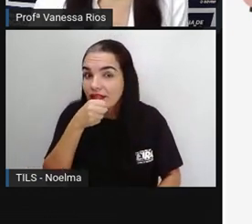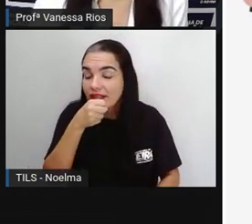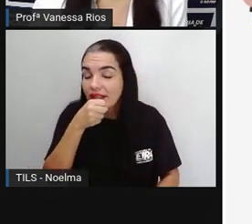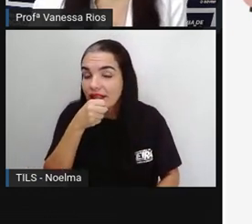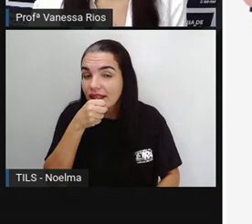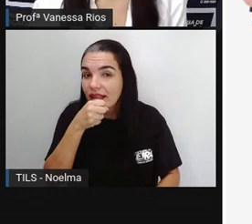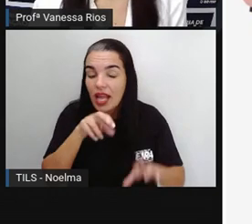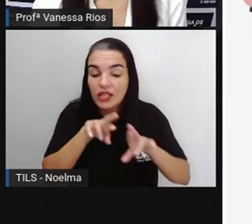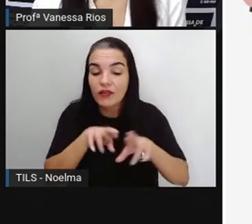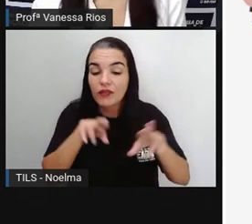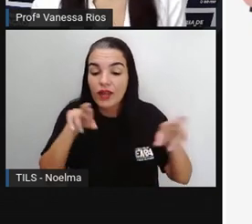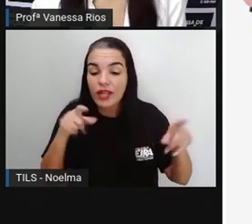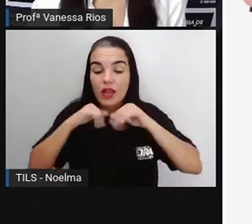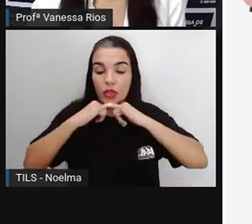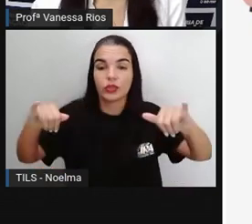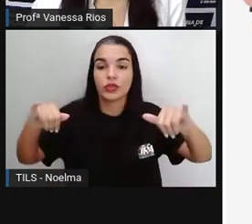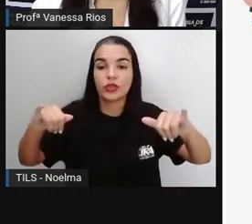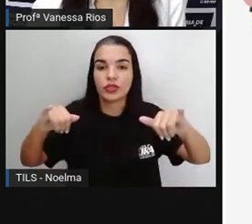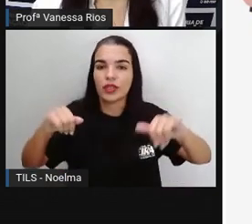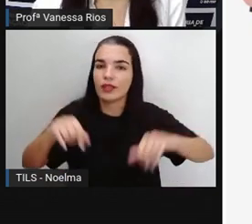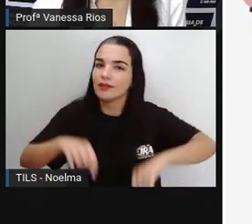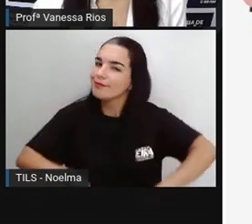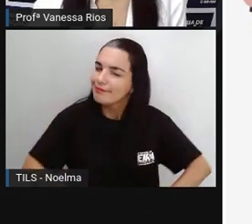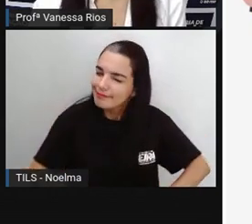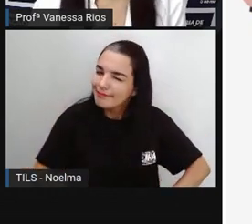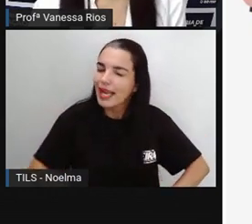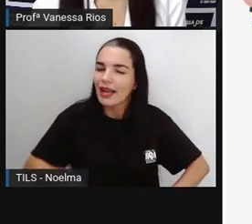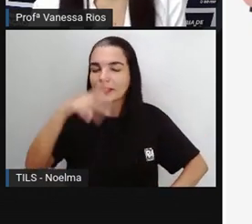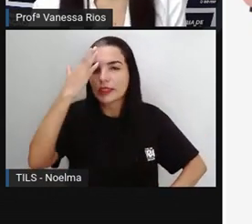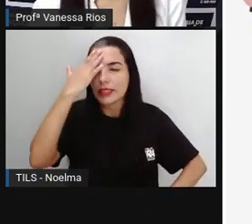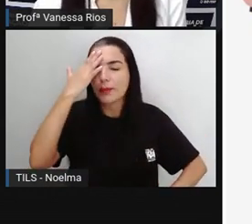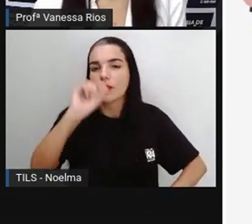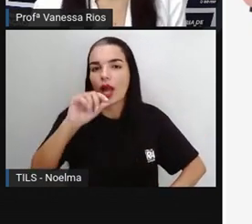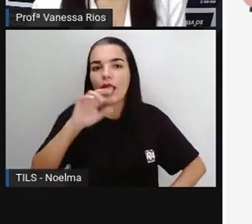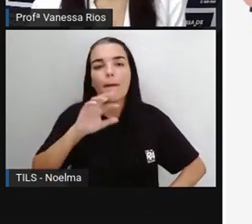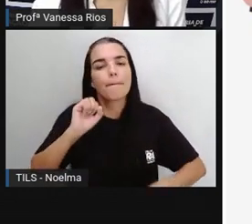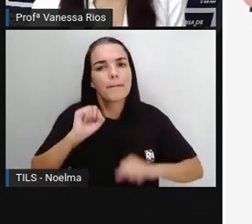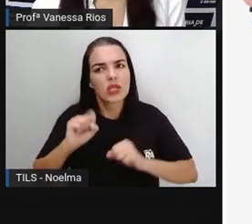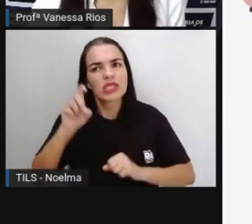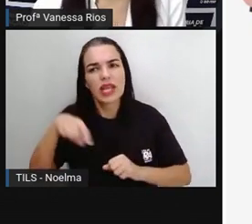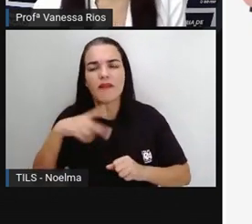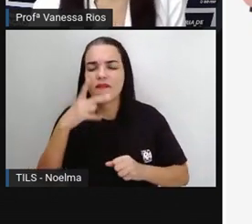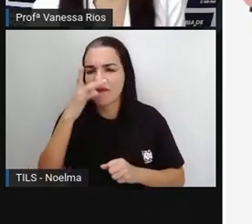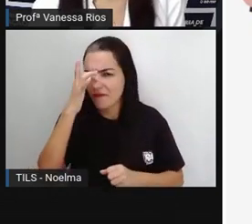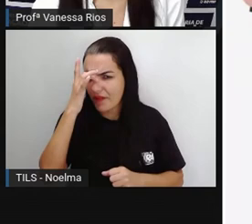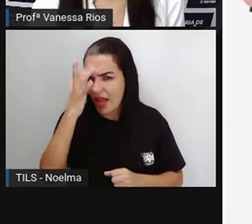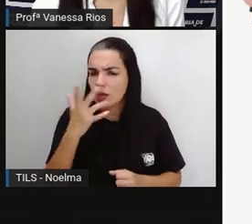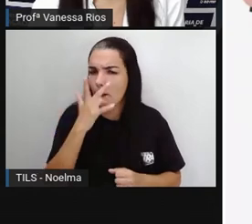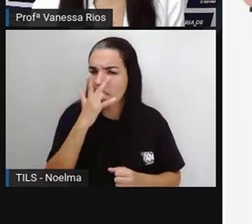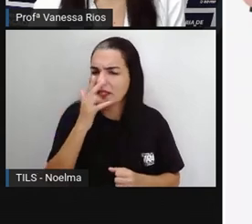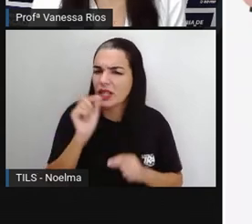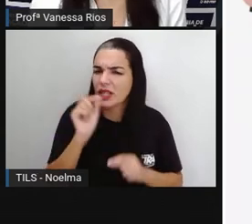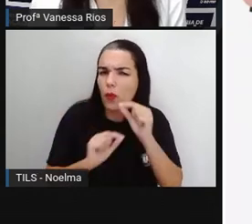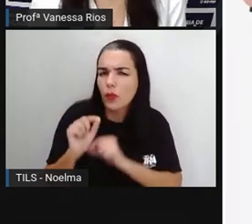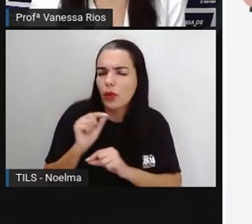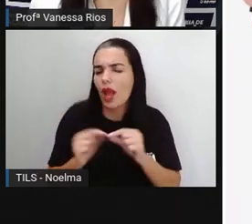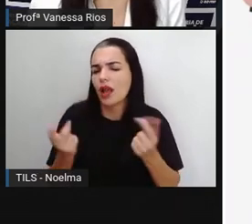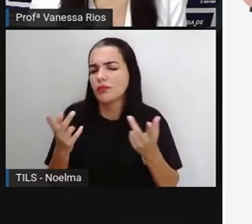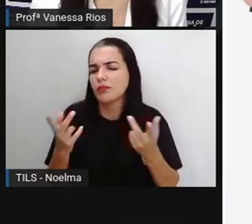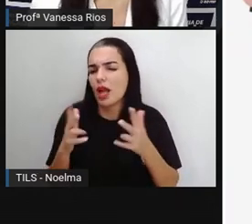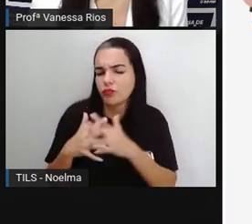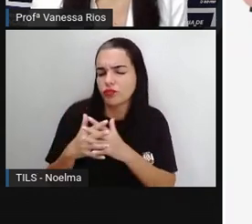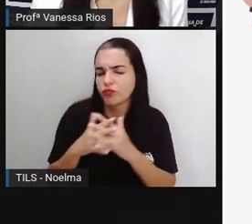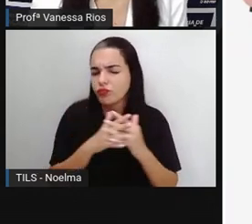interessante, porque é fácil haver essa confusão, já que eles possuem até na sua estrutura características aí semelhantes.